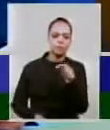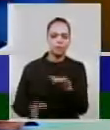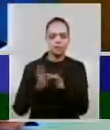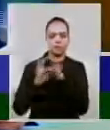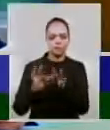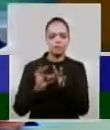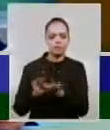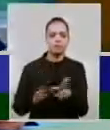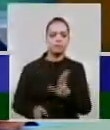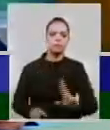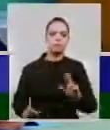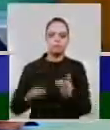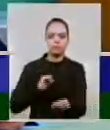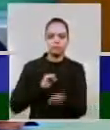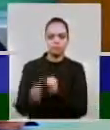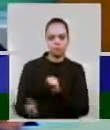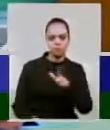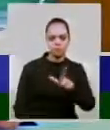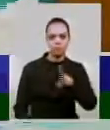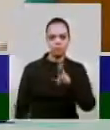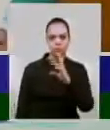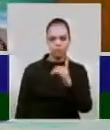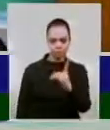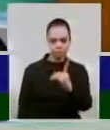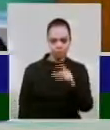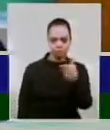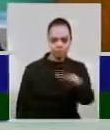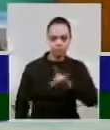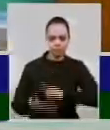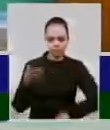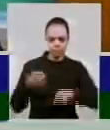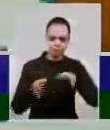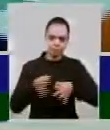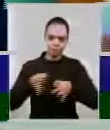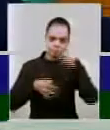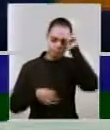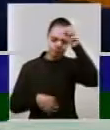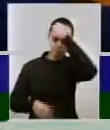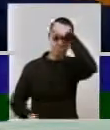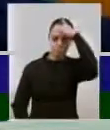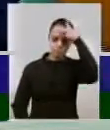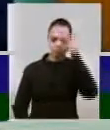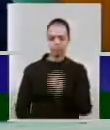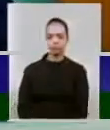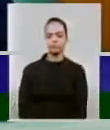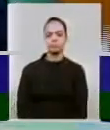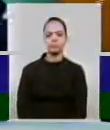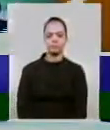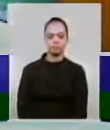Uberlandense de Esporte, LUDE, e da outras providências. Projeto do Prefeito Municipal.